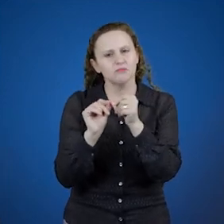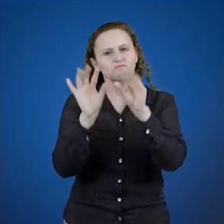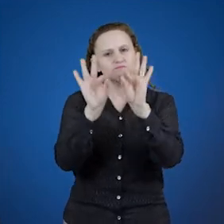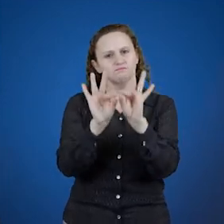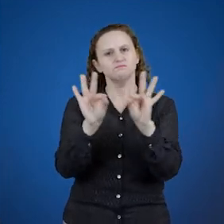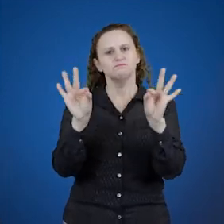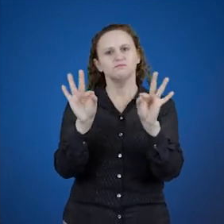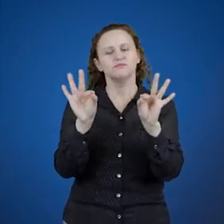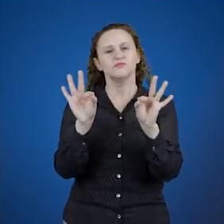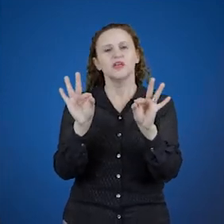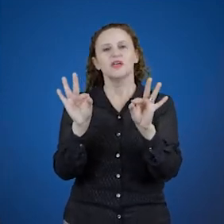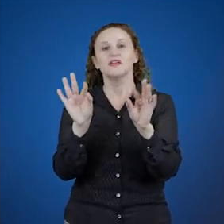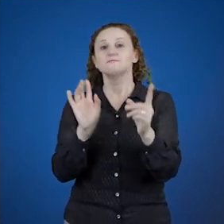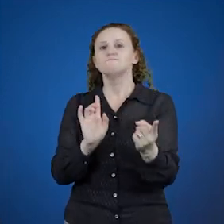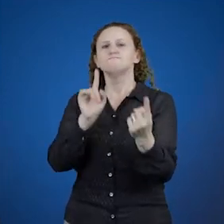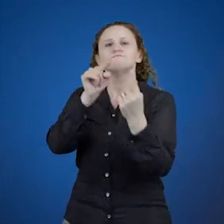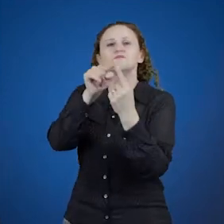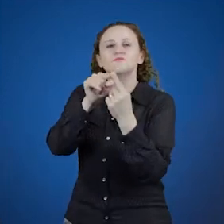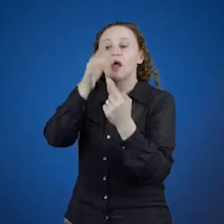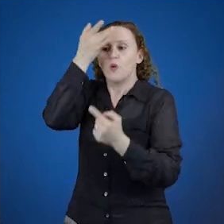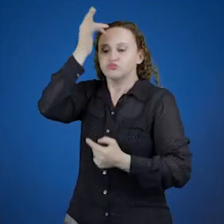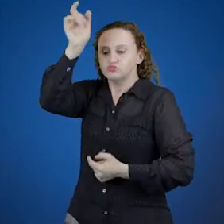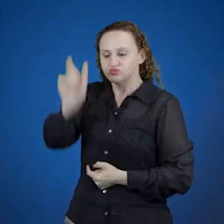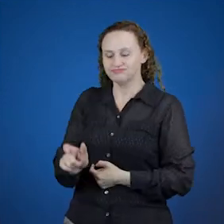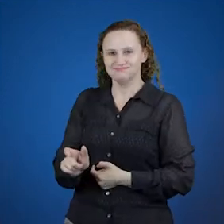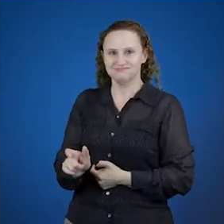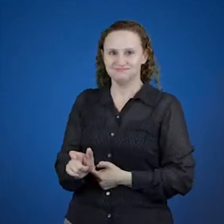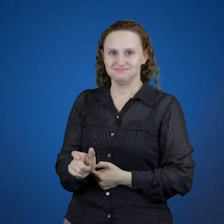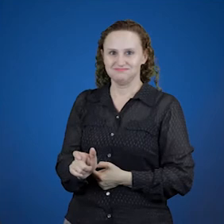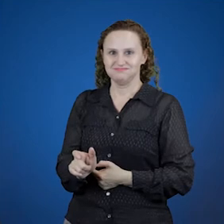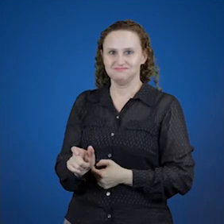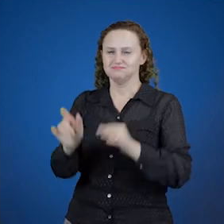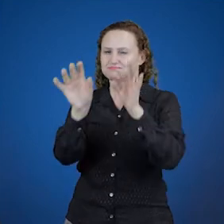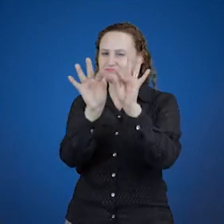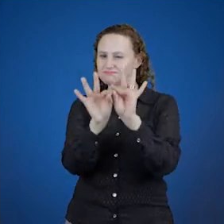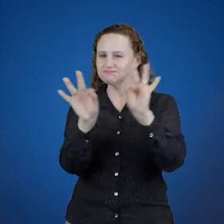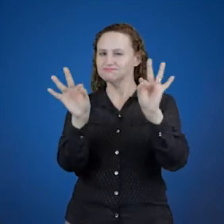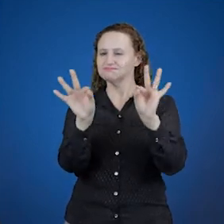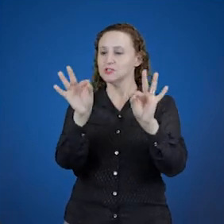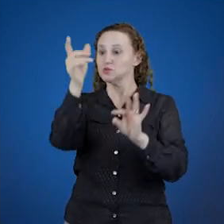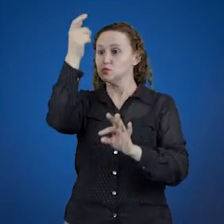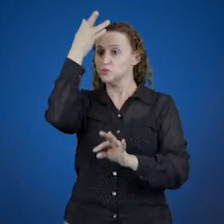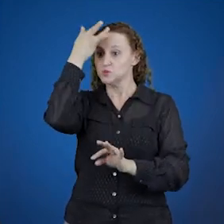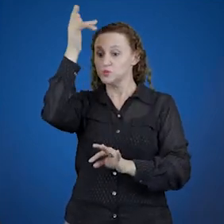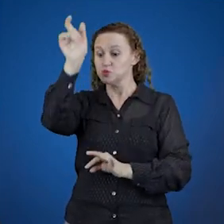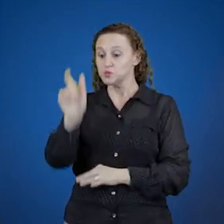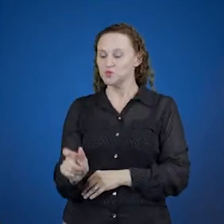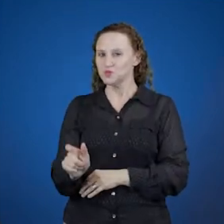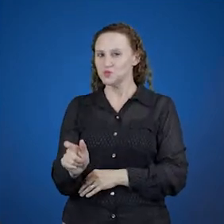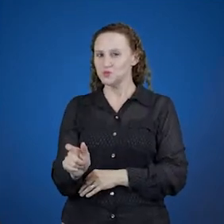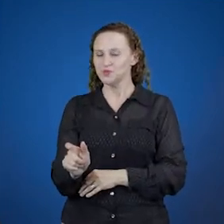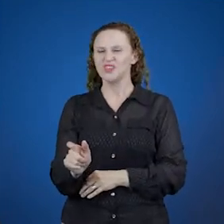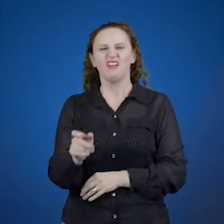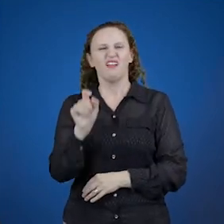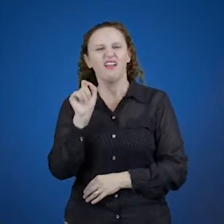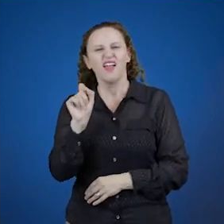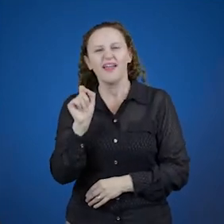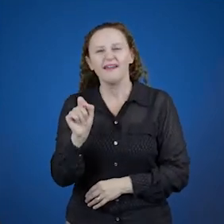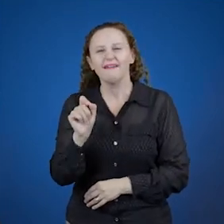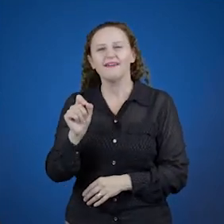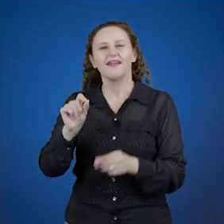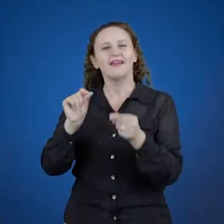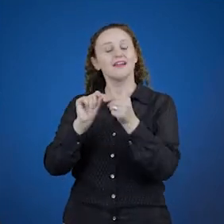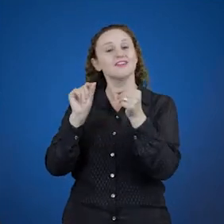exercendo nesta frase a função de sujeito da oração sujeito da oração é